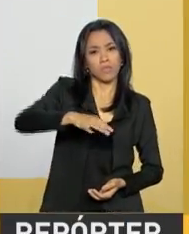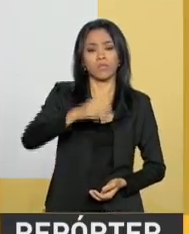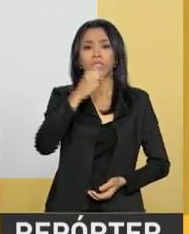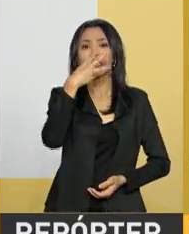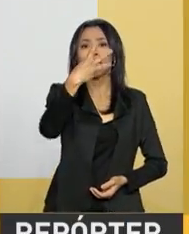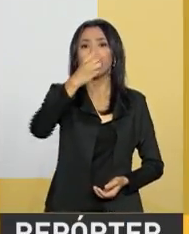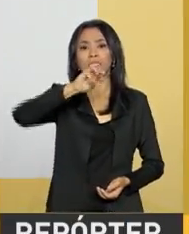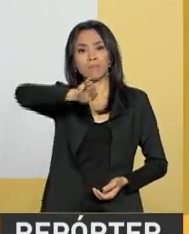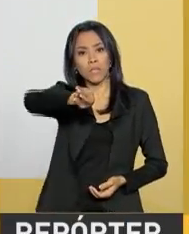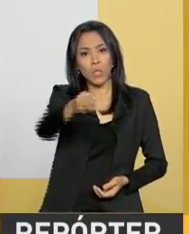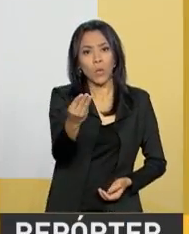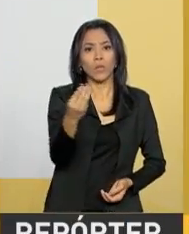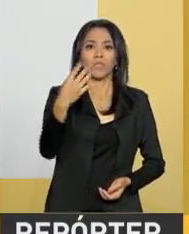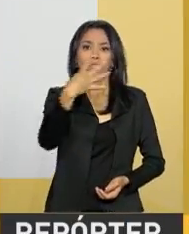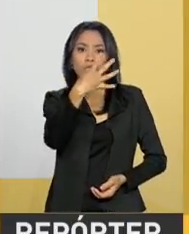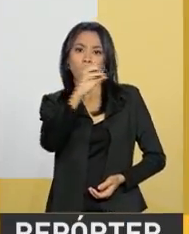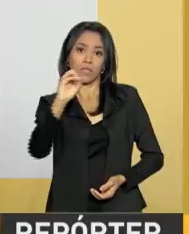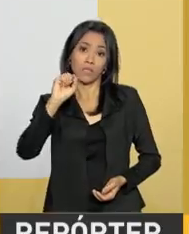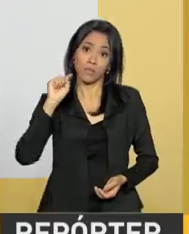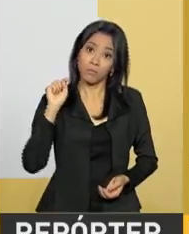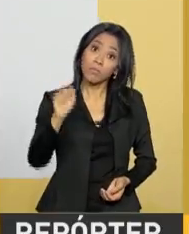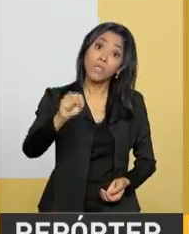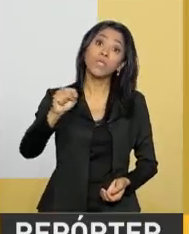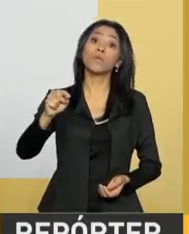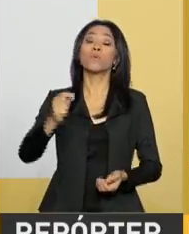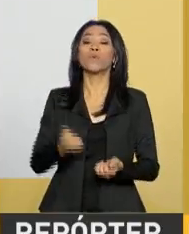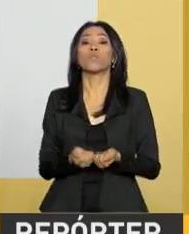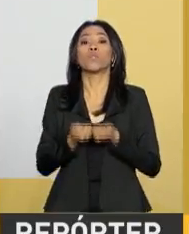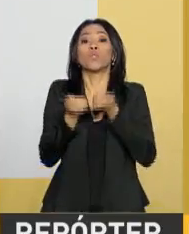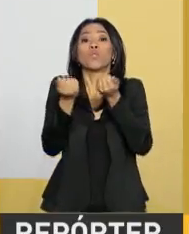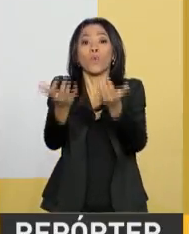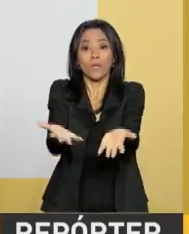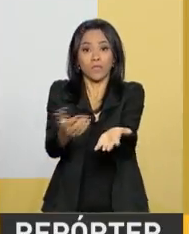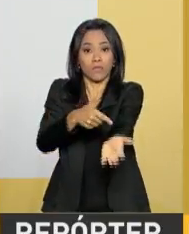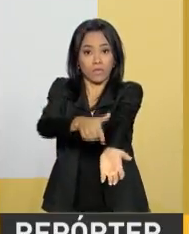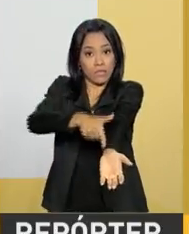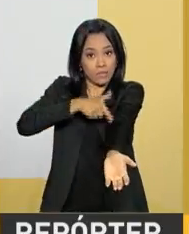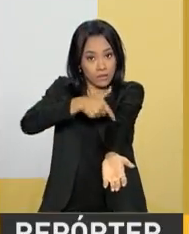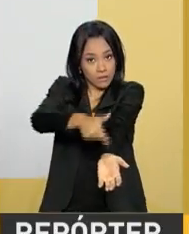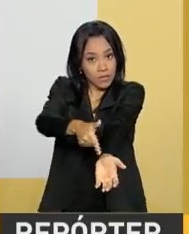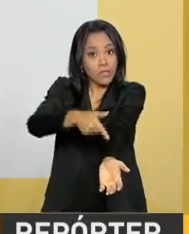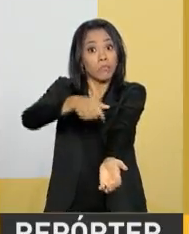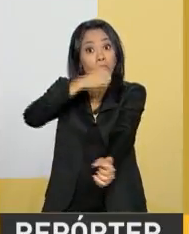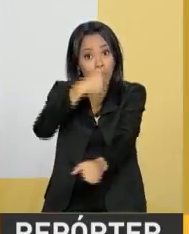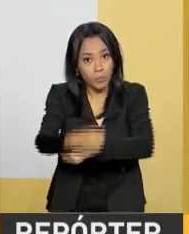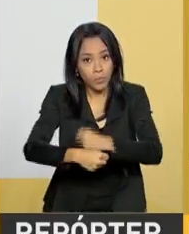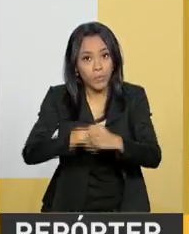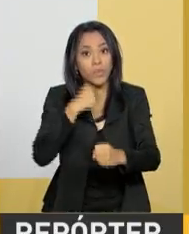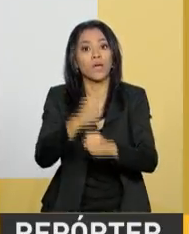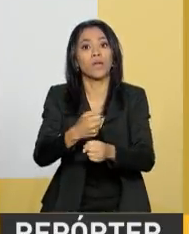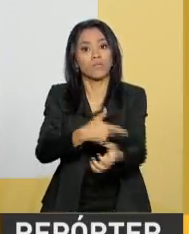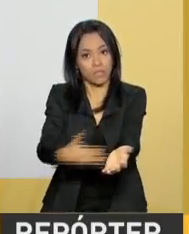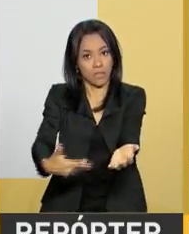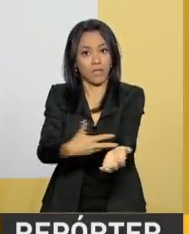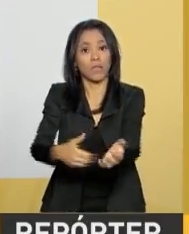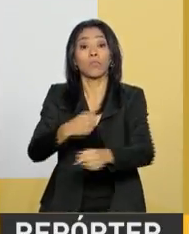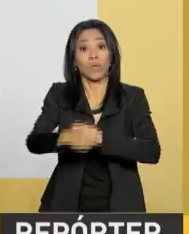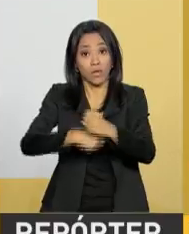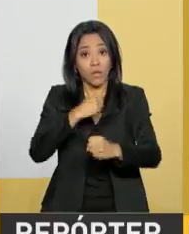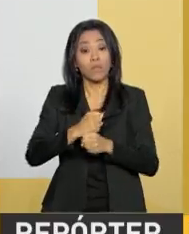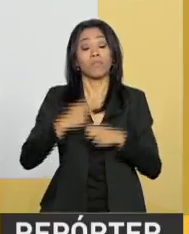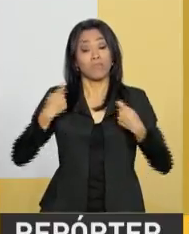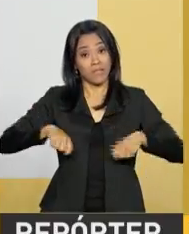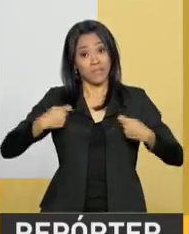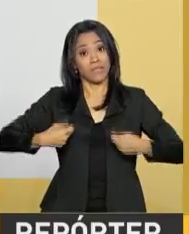milhões e 400 mil doações de sangue por ano o tanto é o volume muito grande mas que precisa ser